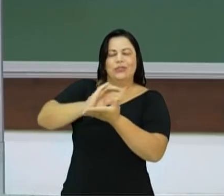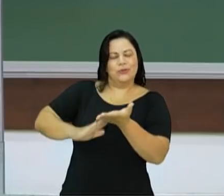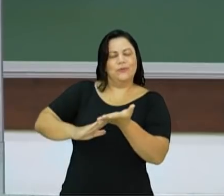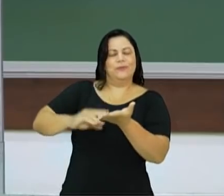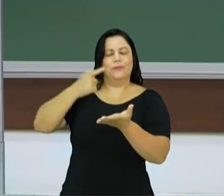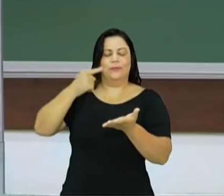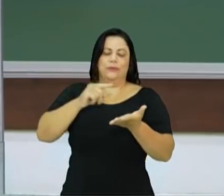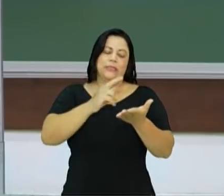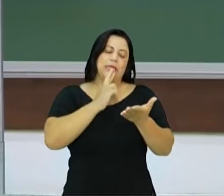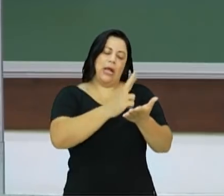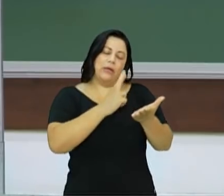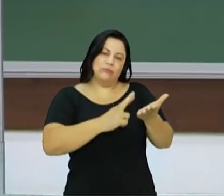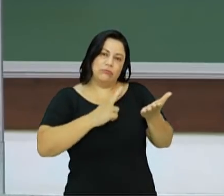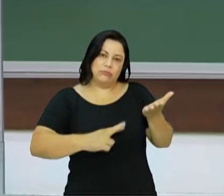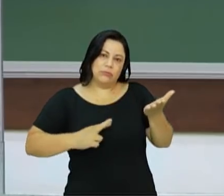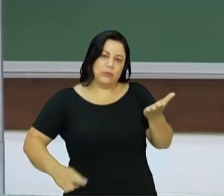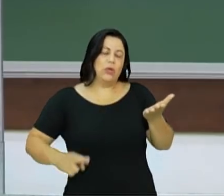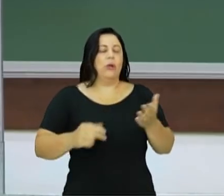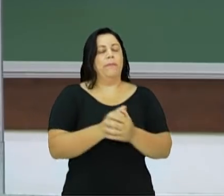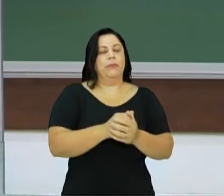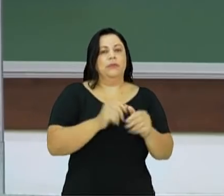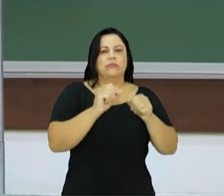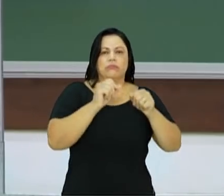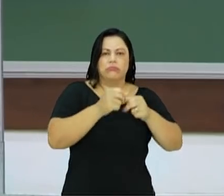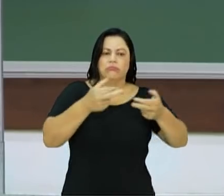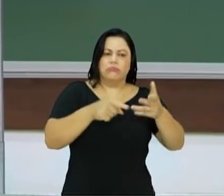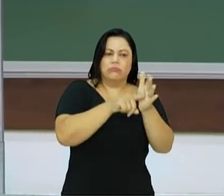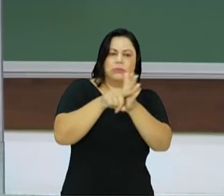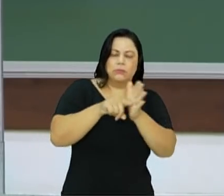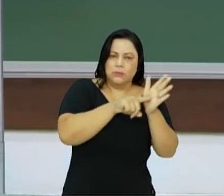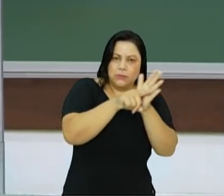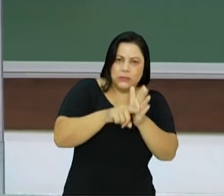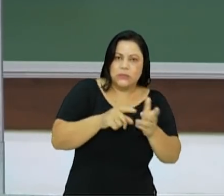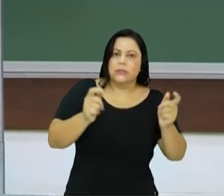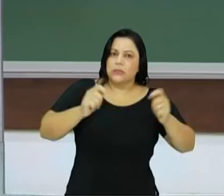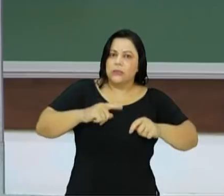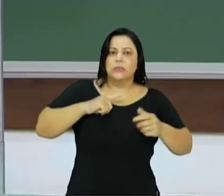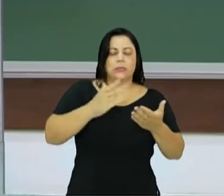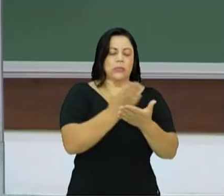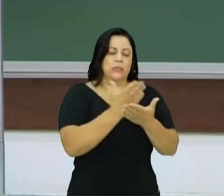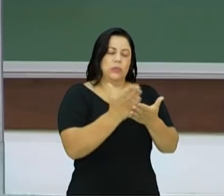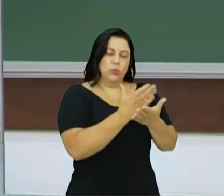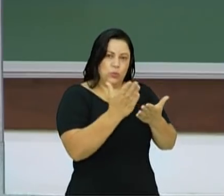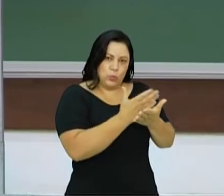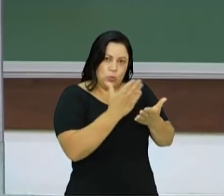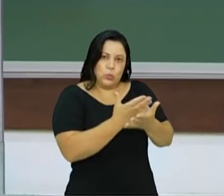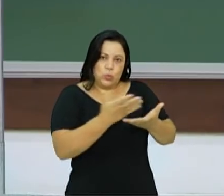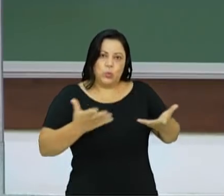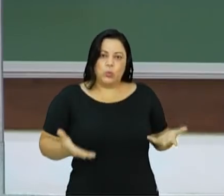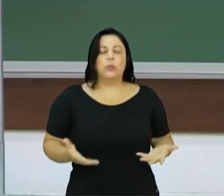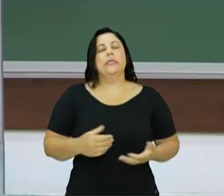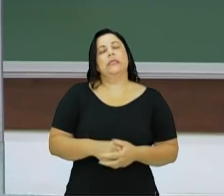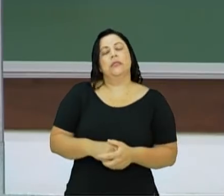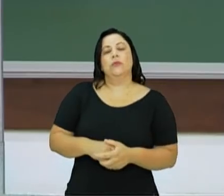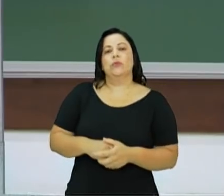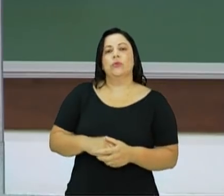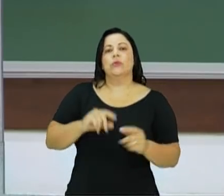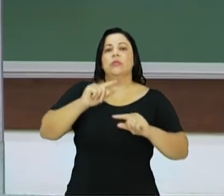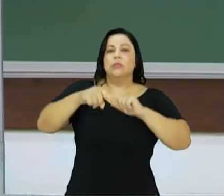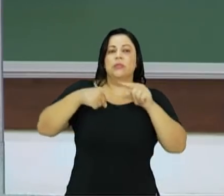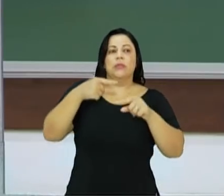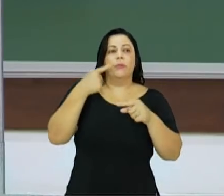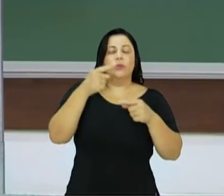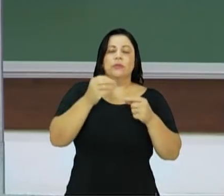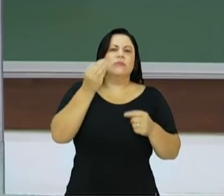para você, que você pode levar para casa, você faz, você pesquisa, né? Você tem o livro físico também, que você recebeu no começo desse ano, e